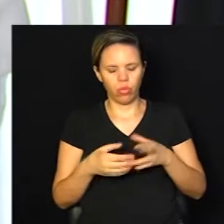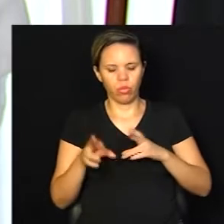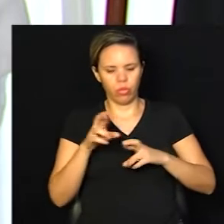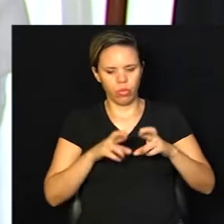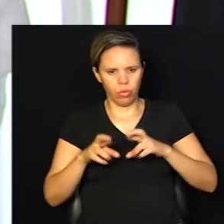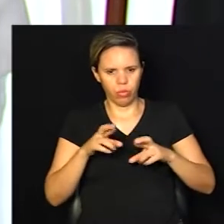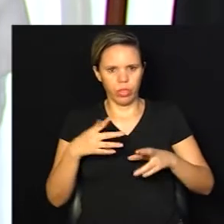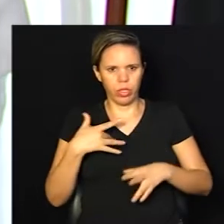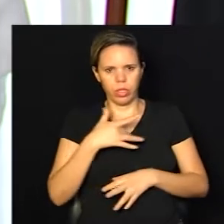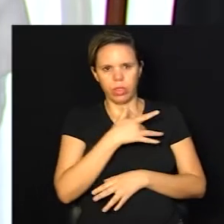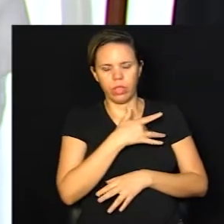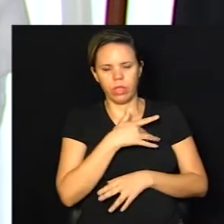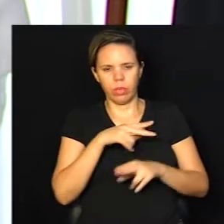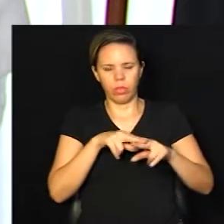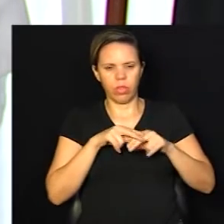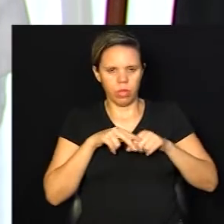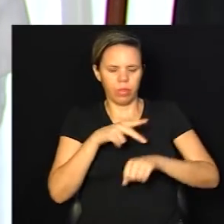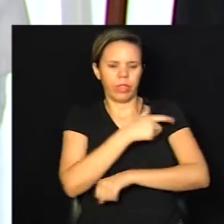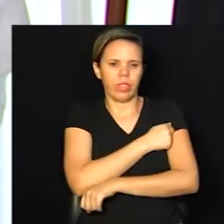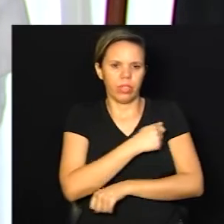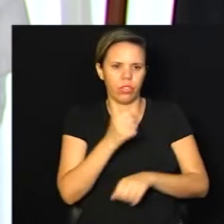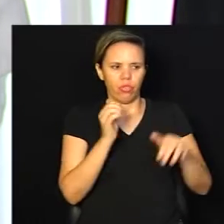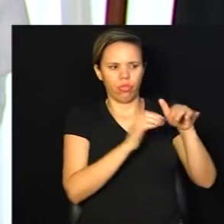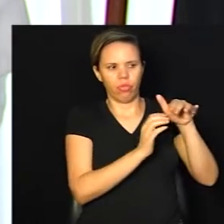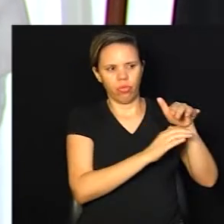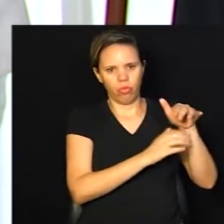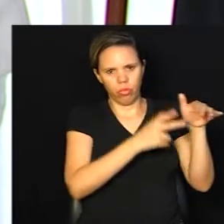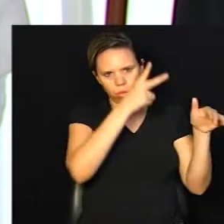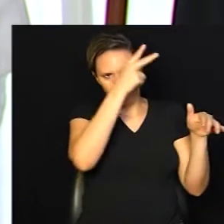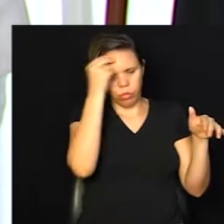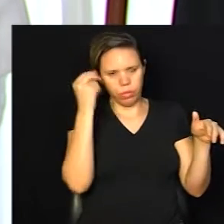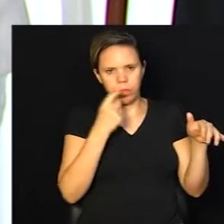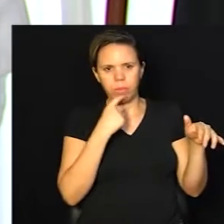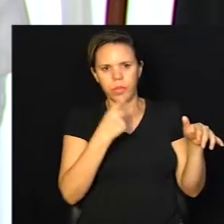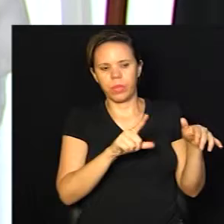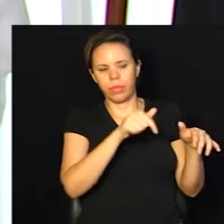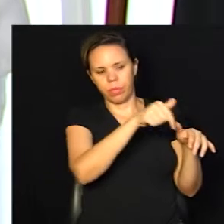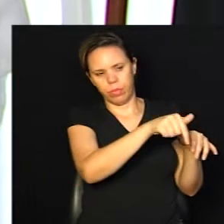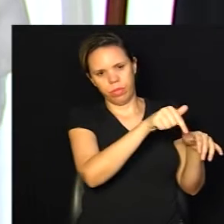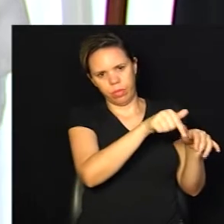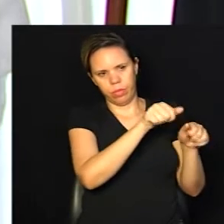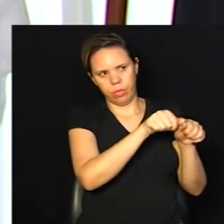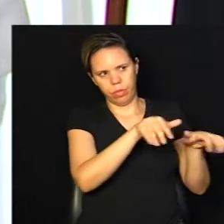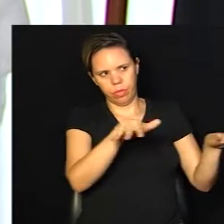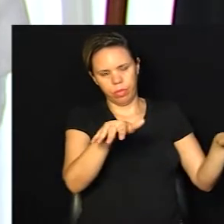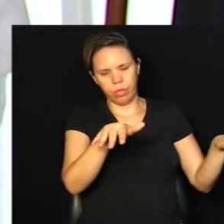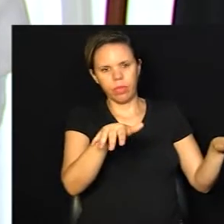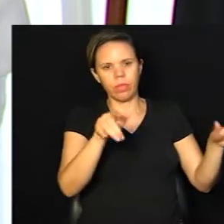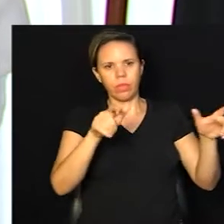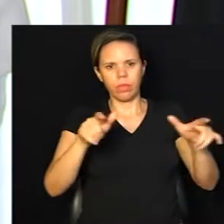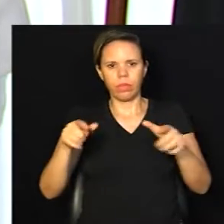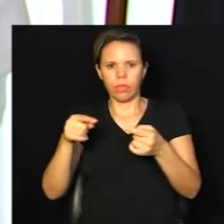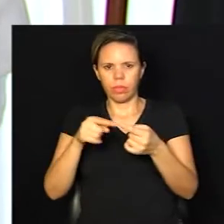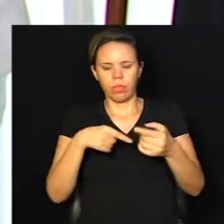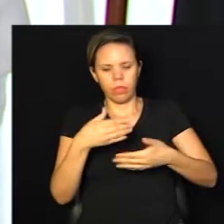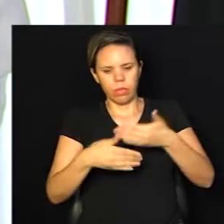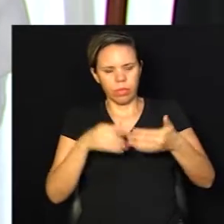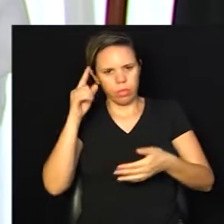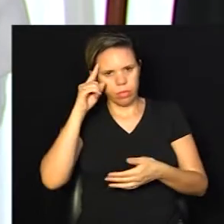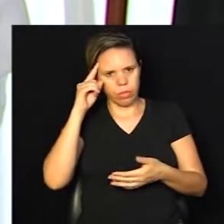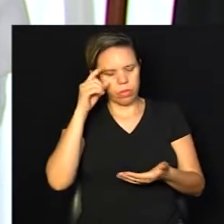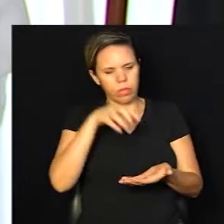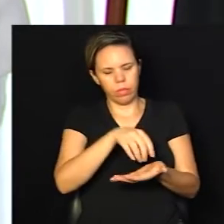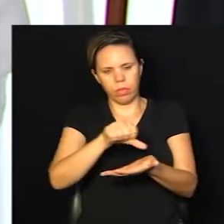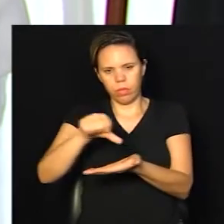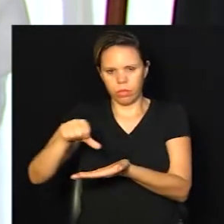Vigilância Epidemiológica, vão para o almoxarifado da Prefeitura de Campinas e de lá vão ser destinadas diariamente